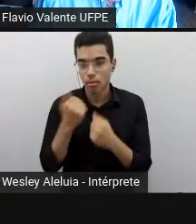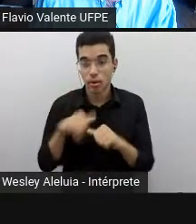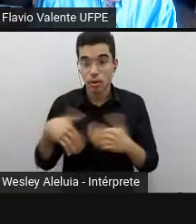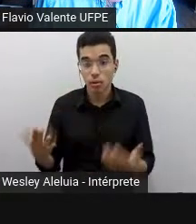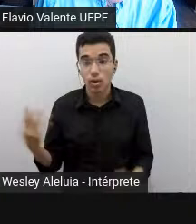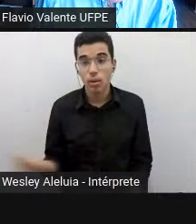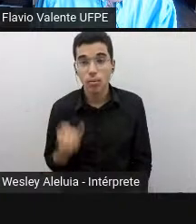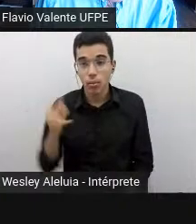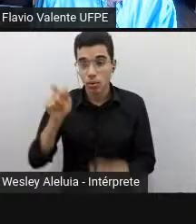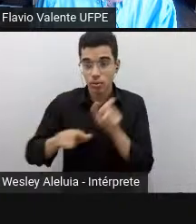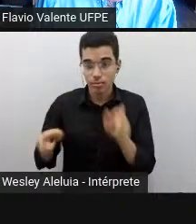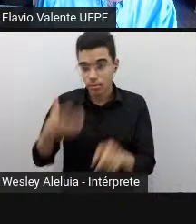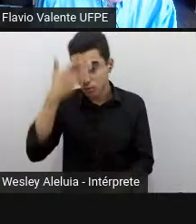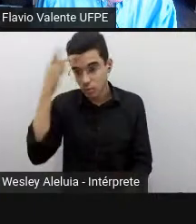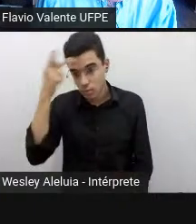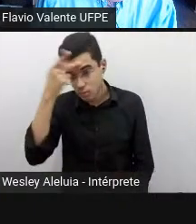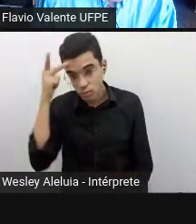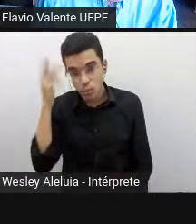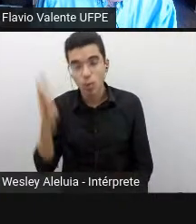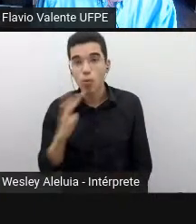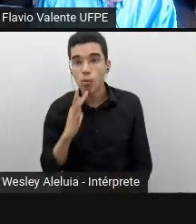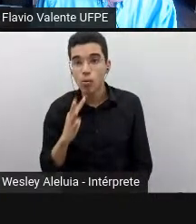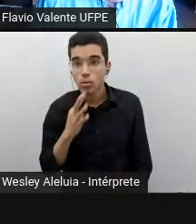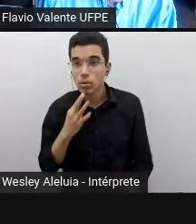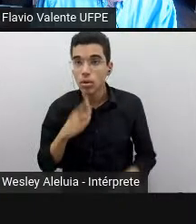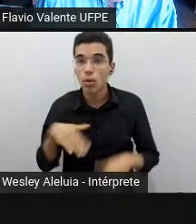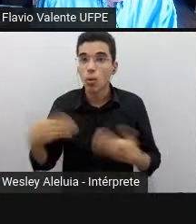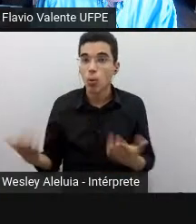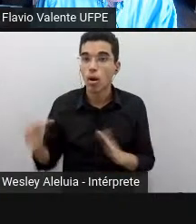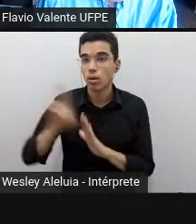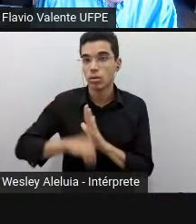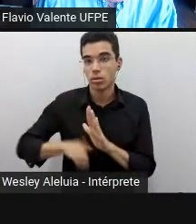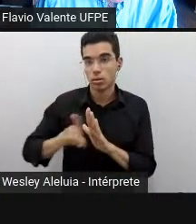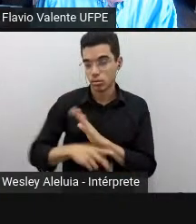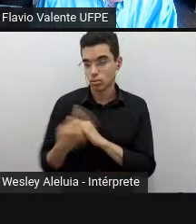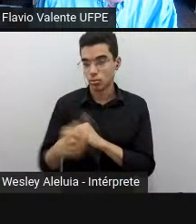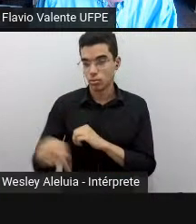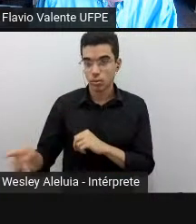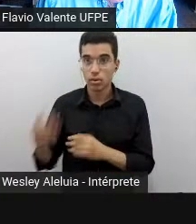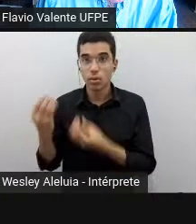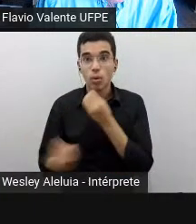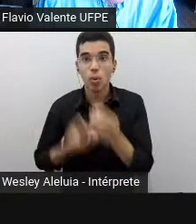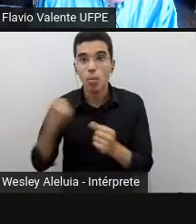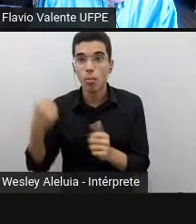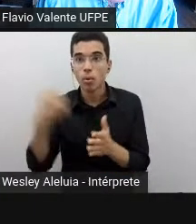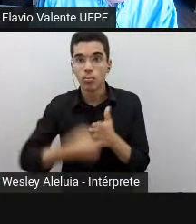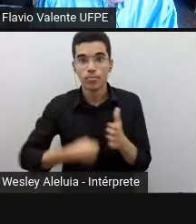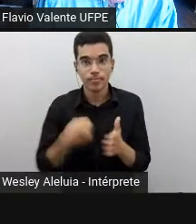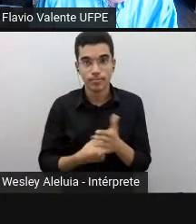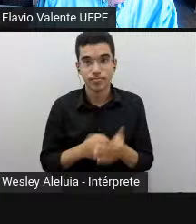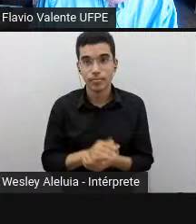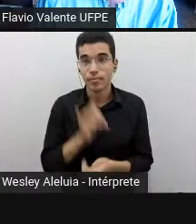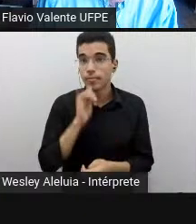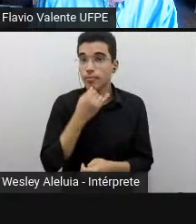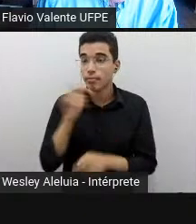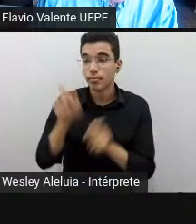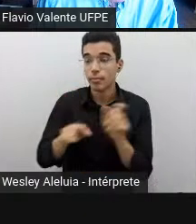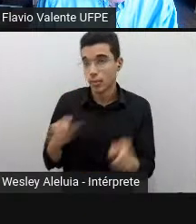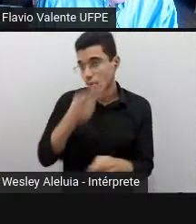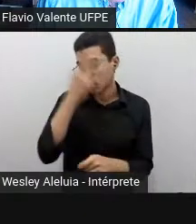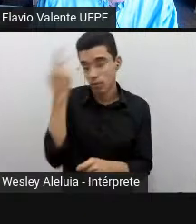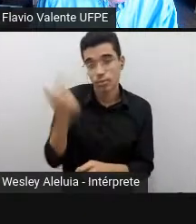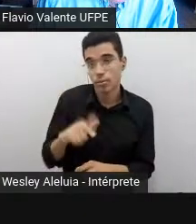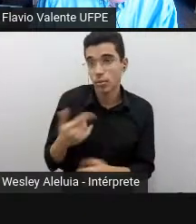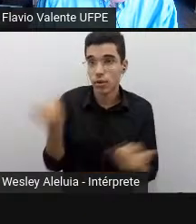podem exigi-los. Infelizmente, não há informações suficientes dirigidas ao povo, às pessoas, aos